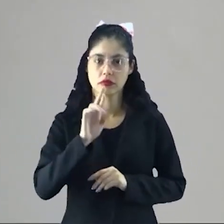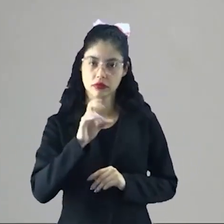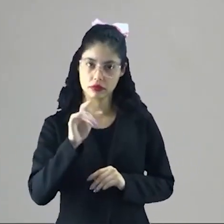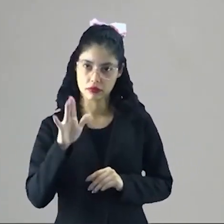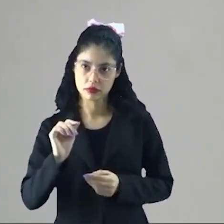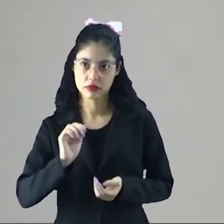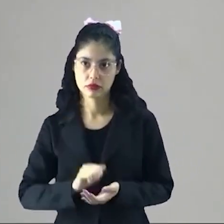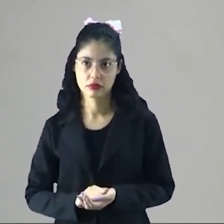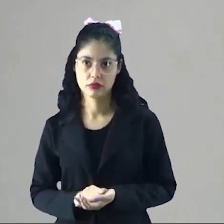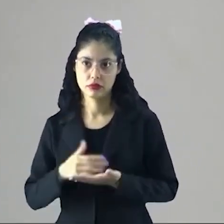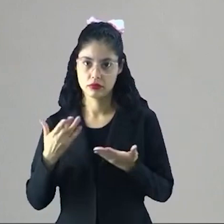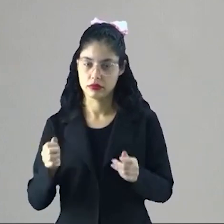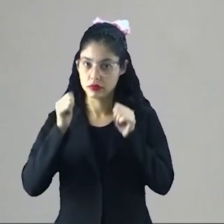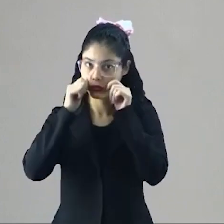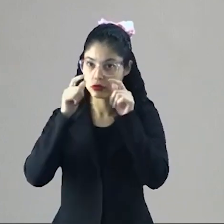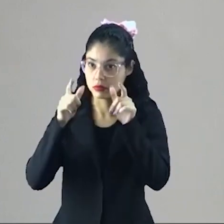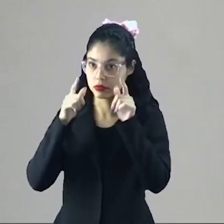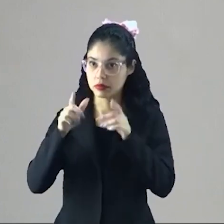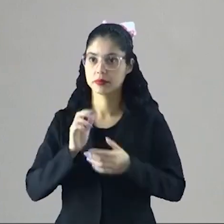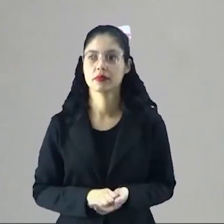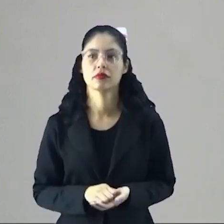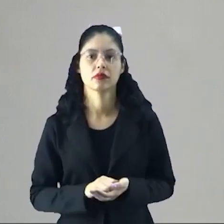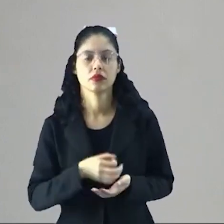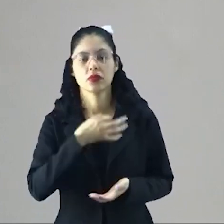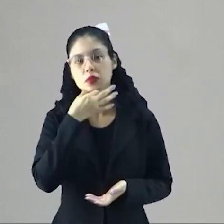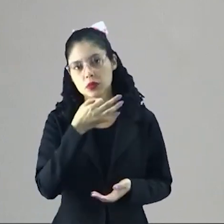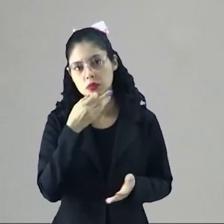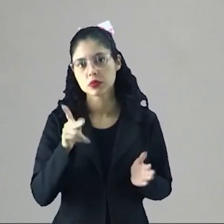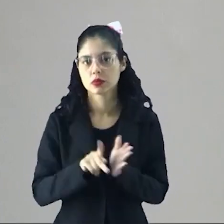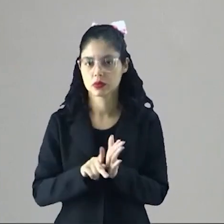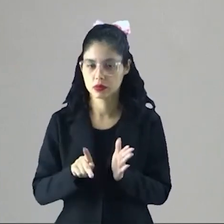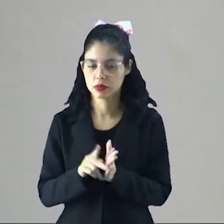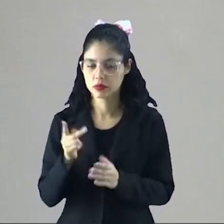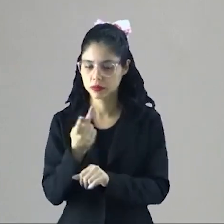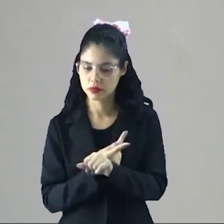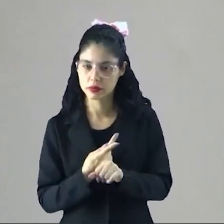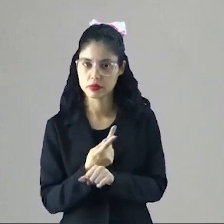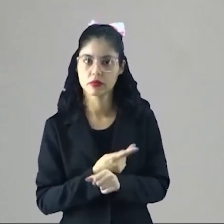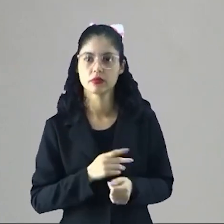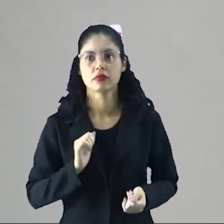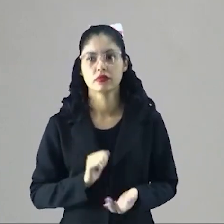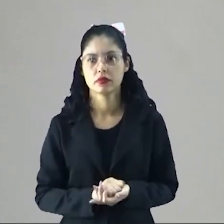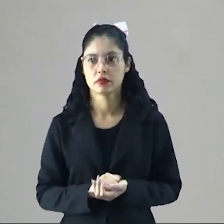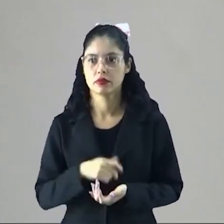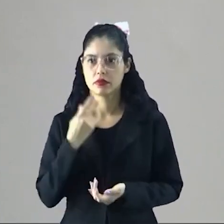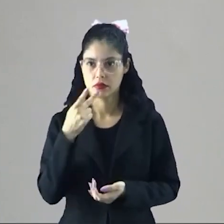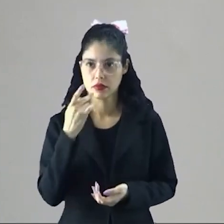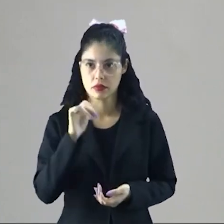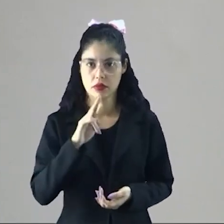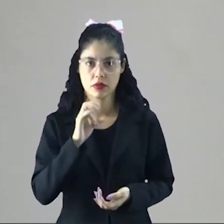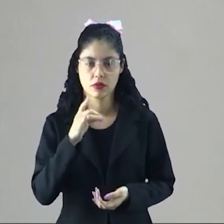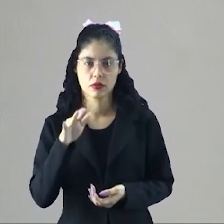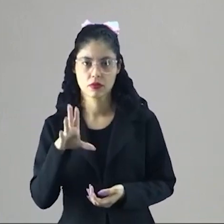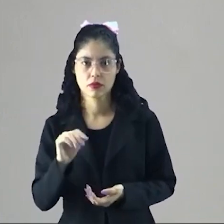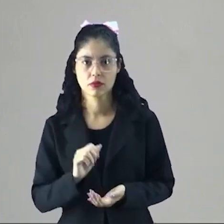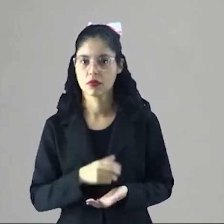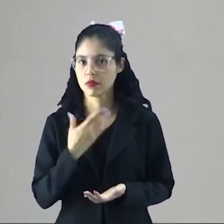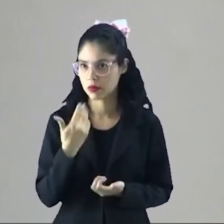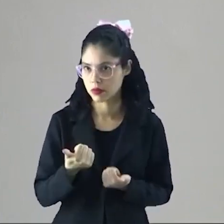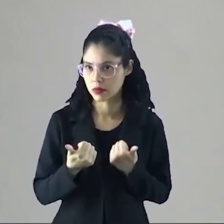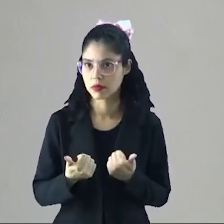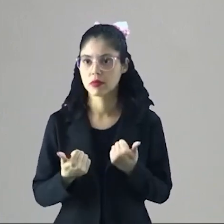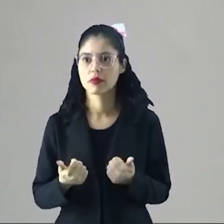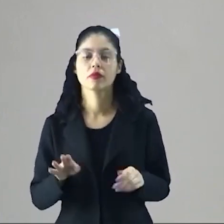ou intervenção, fiquem atentos. A opção que você vai procurar é a opção que fala da interação, tá?